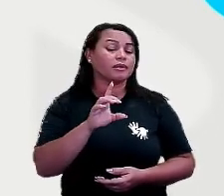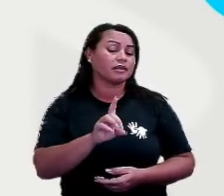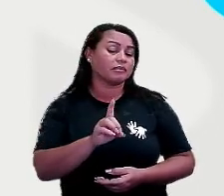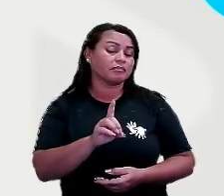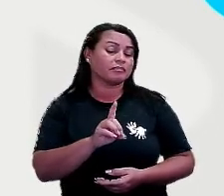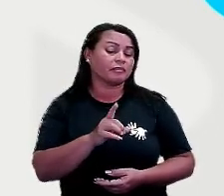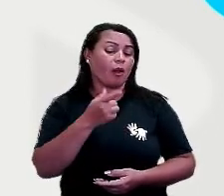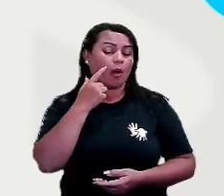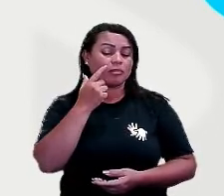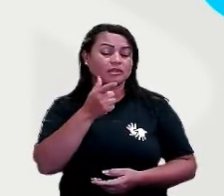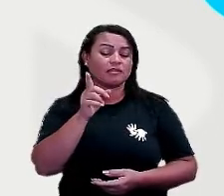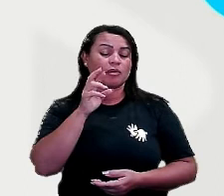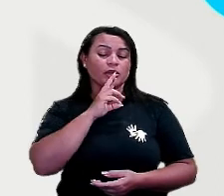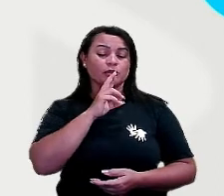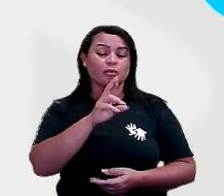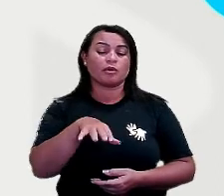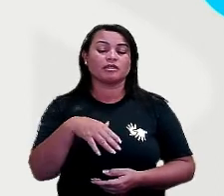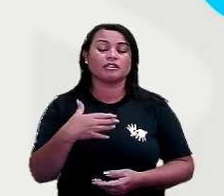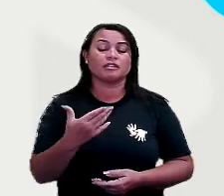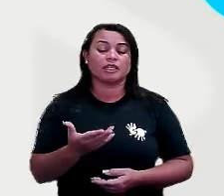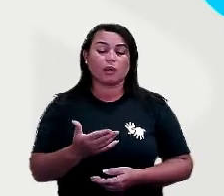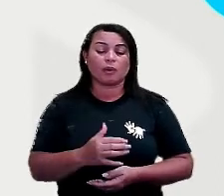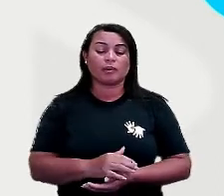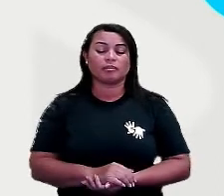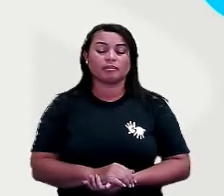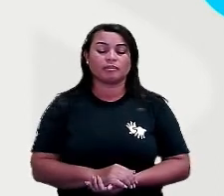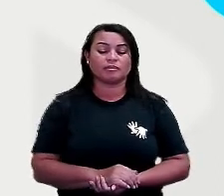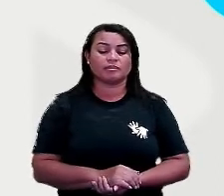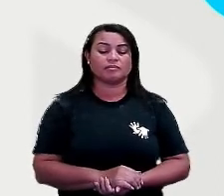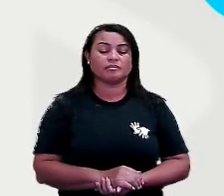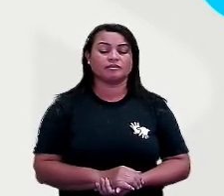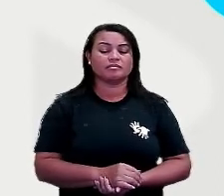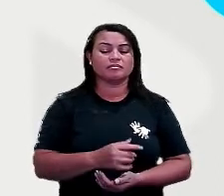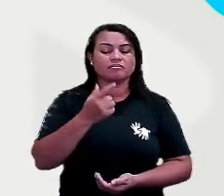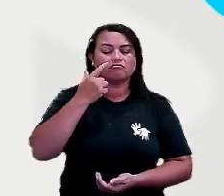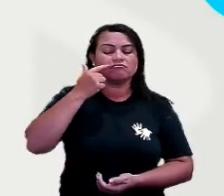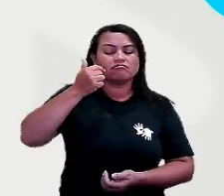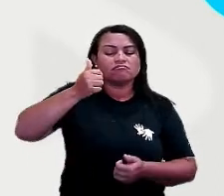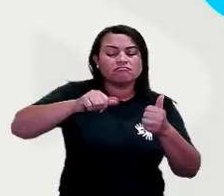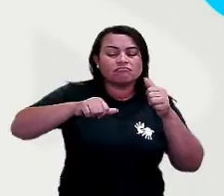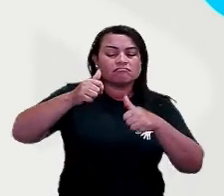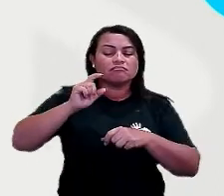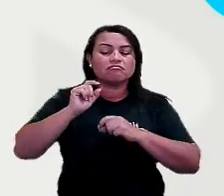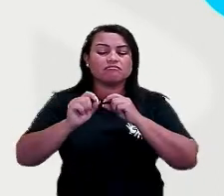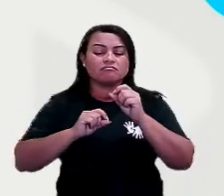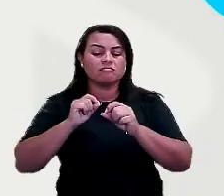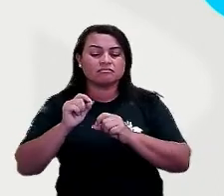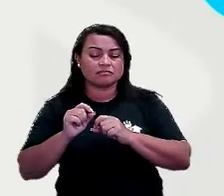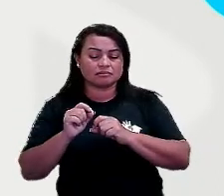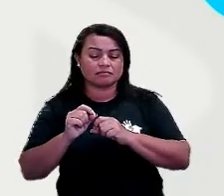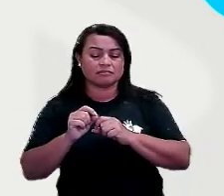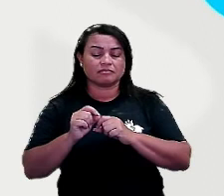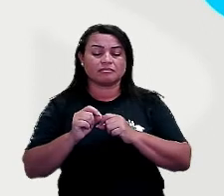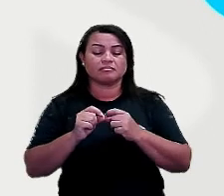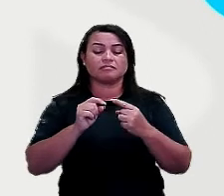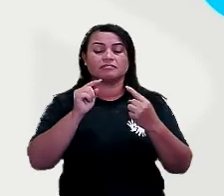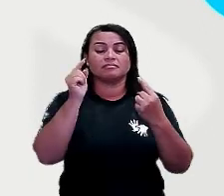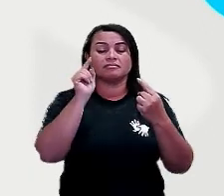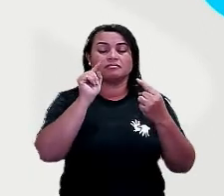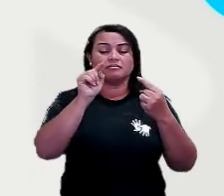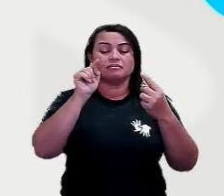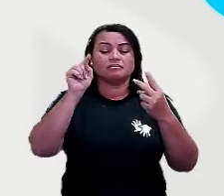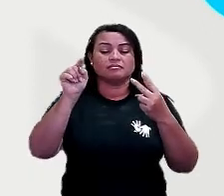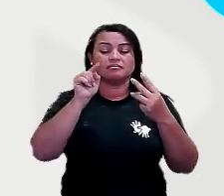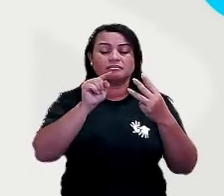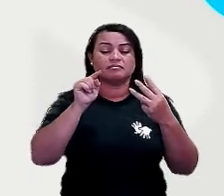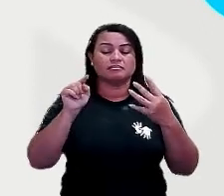ou D. Qual a resposta da gente? Analisando, a gente percebe que na sequência,